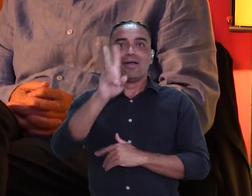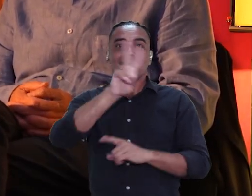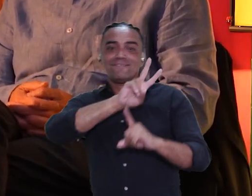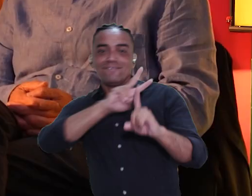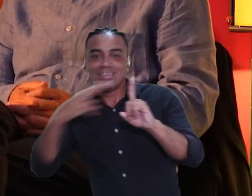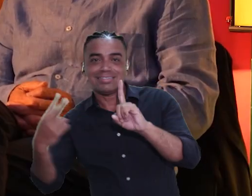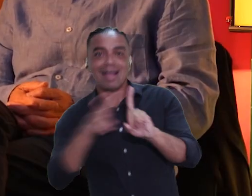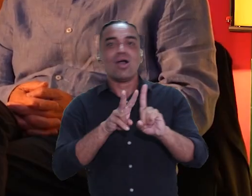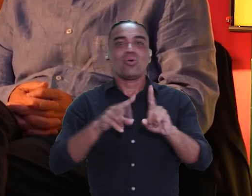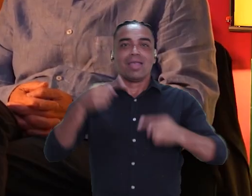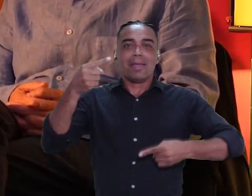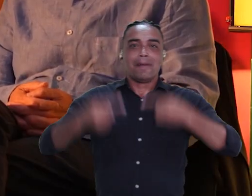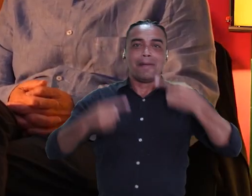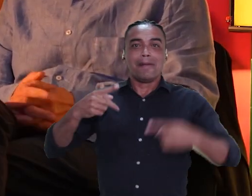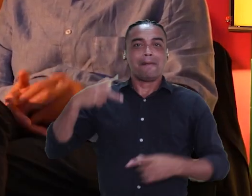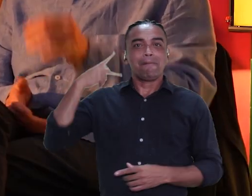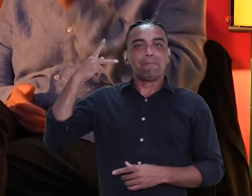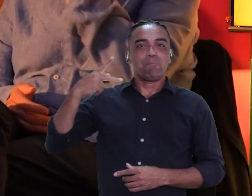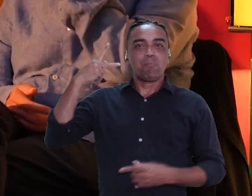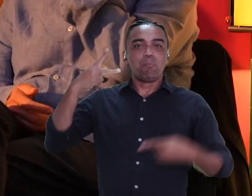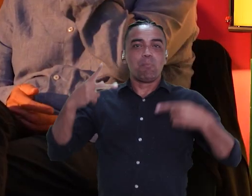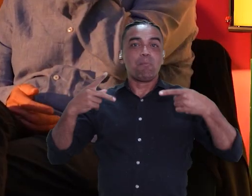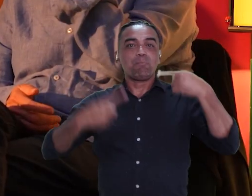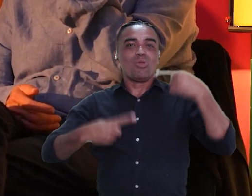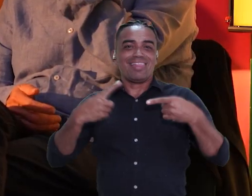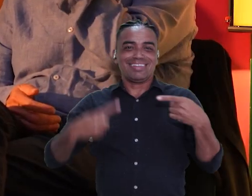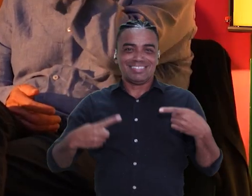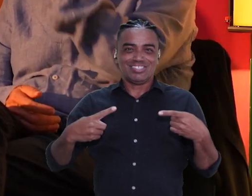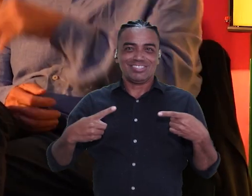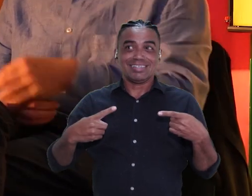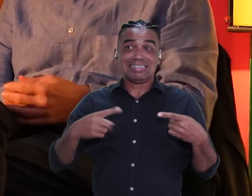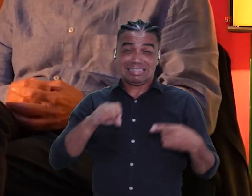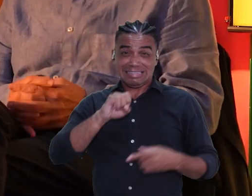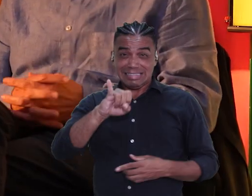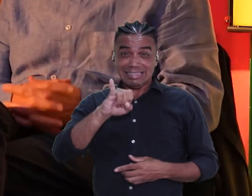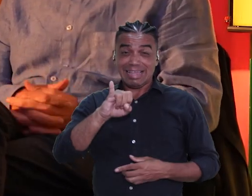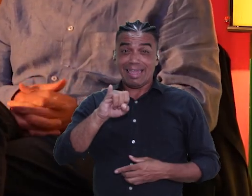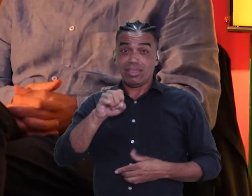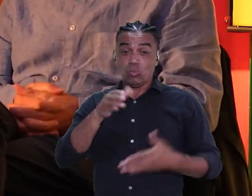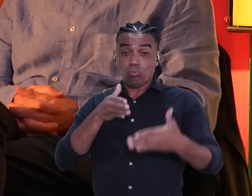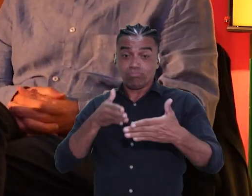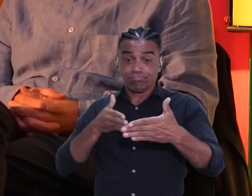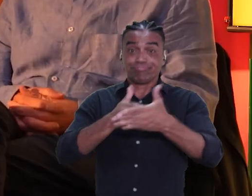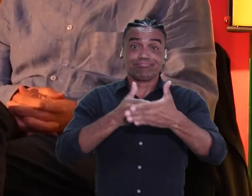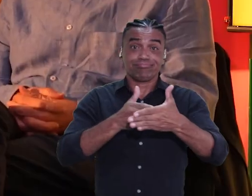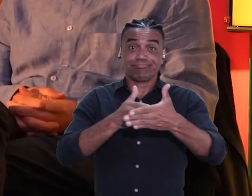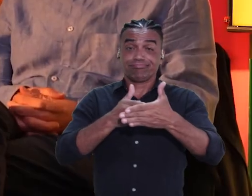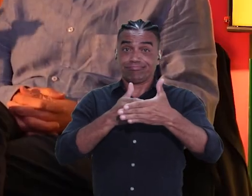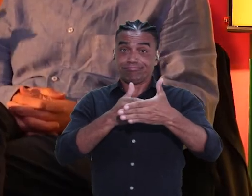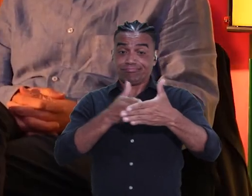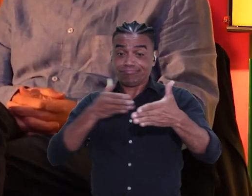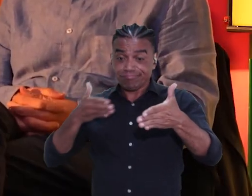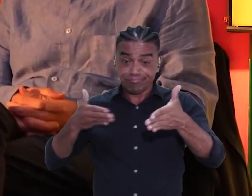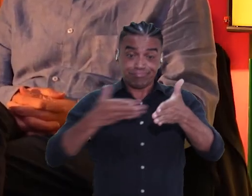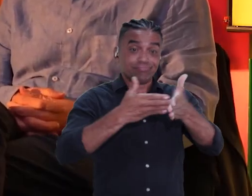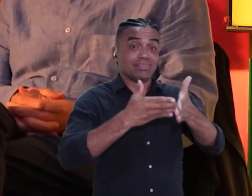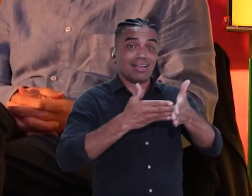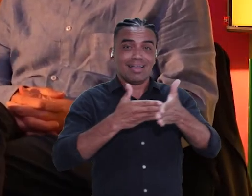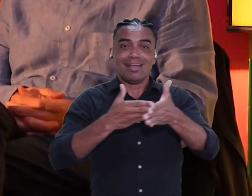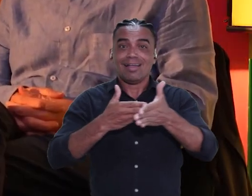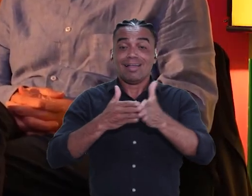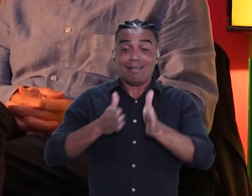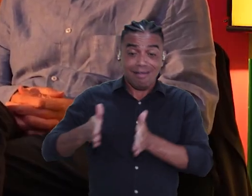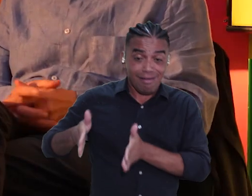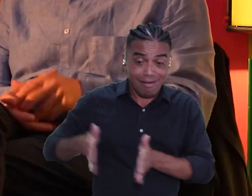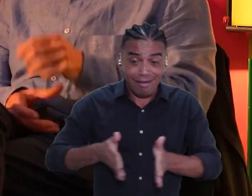né? O que eu acho é que, se há um obstáculo à vista, e no meio do caminho, a